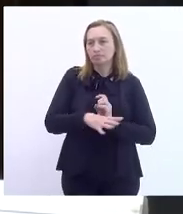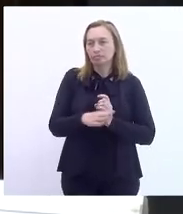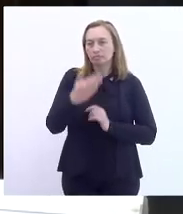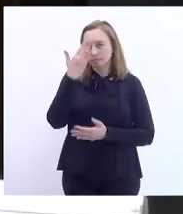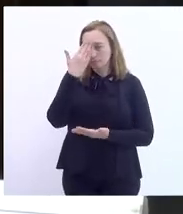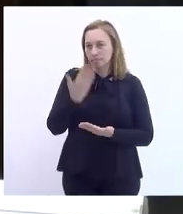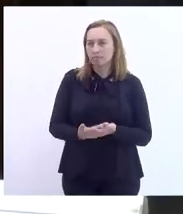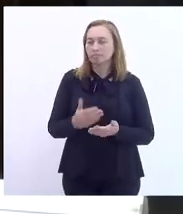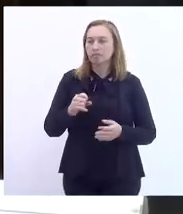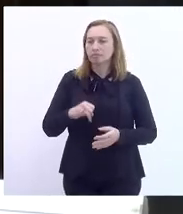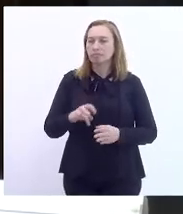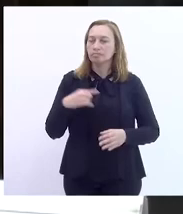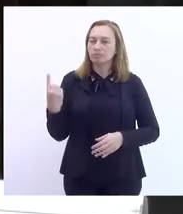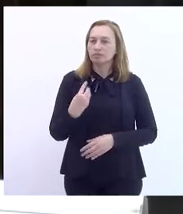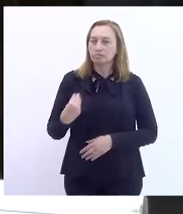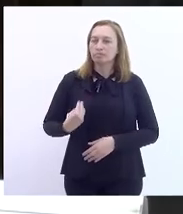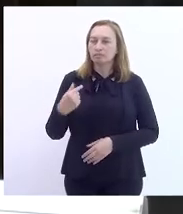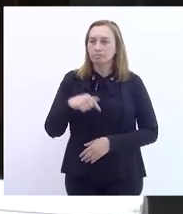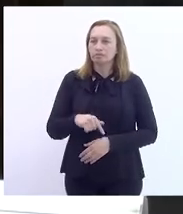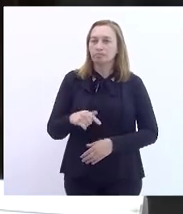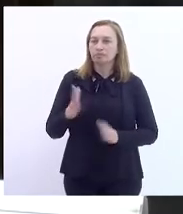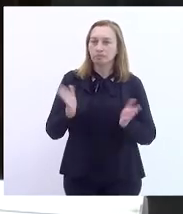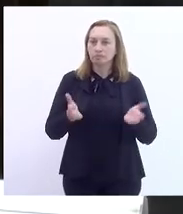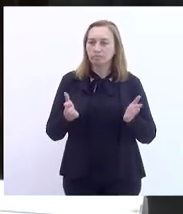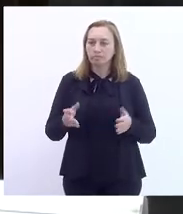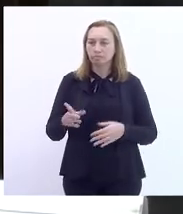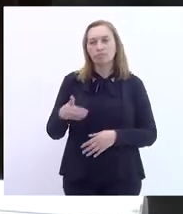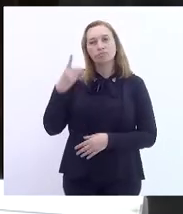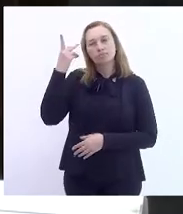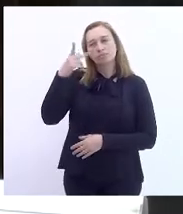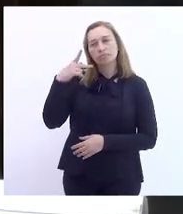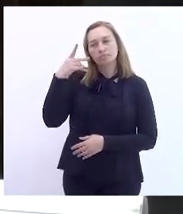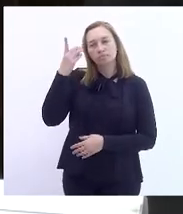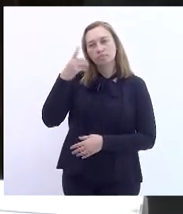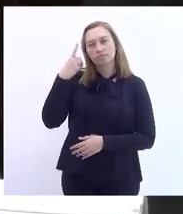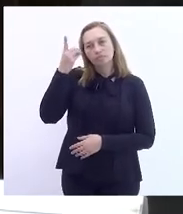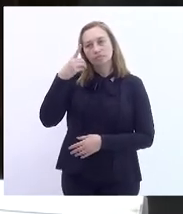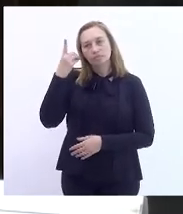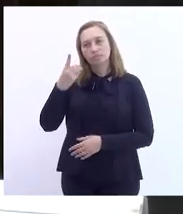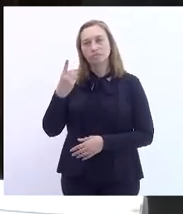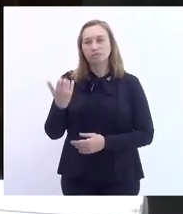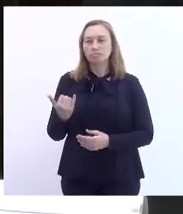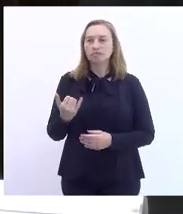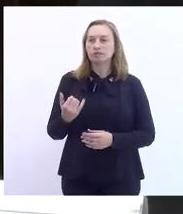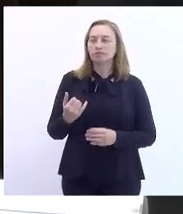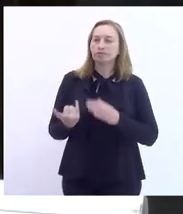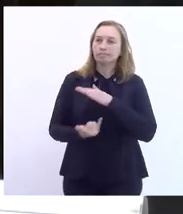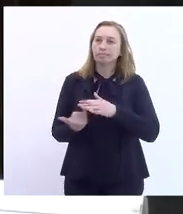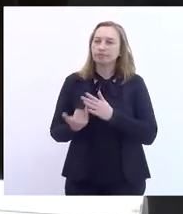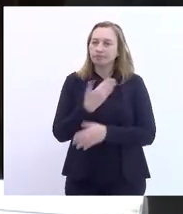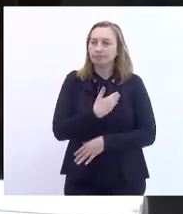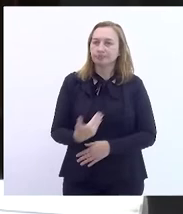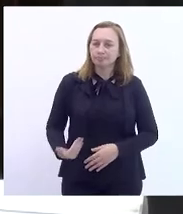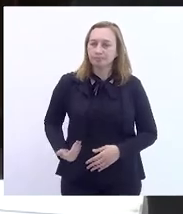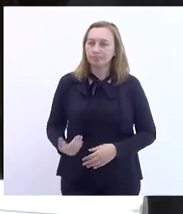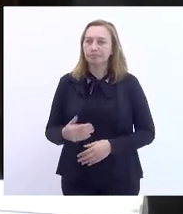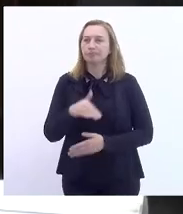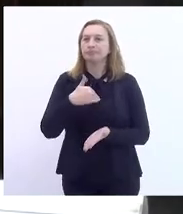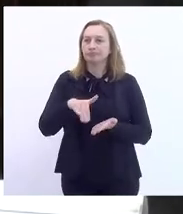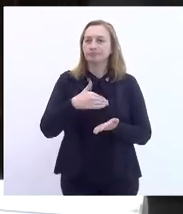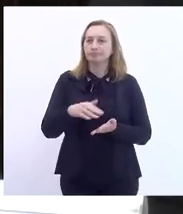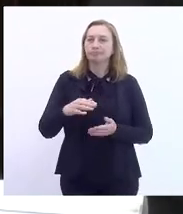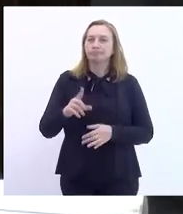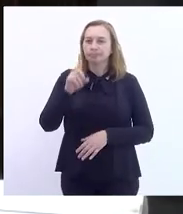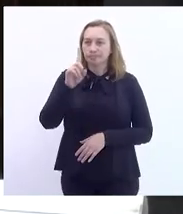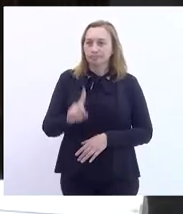se todos nós estamos aqui hoje enquanto parlamentares enquanto instituições públicas que estão presentes e Secretaria